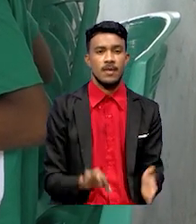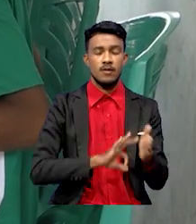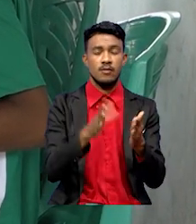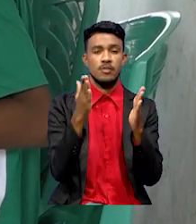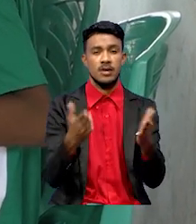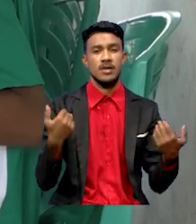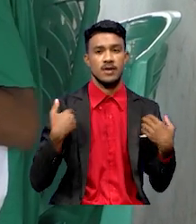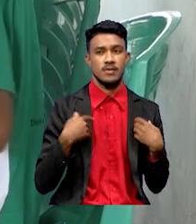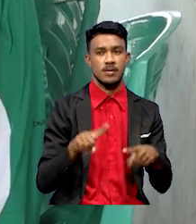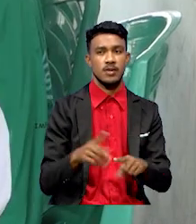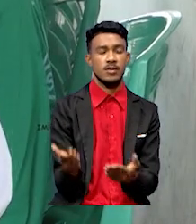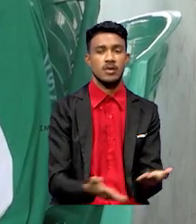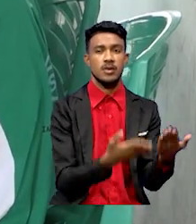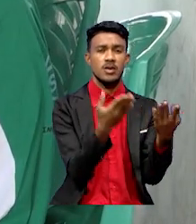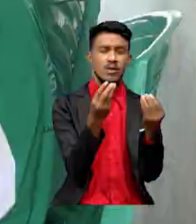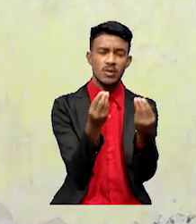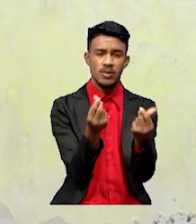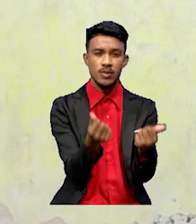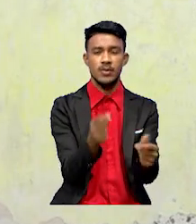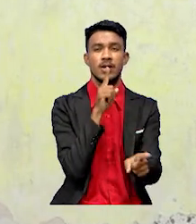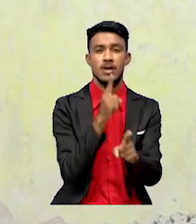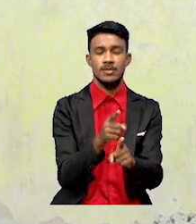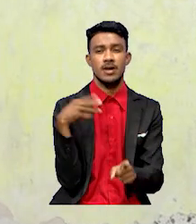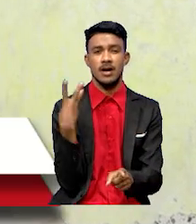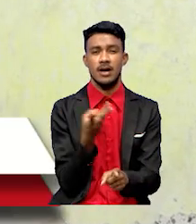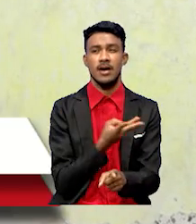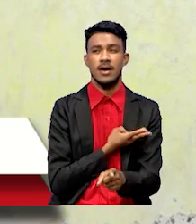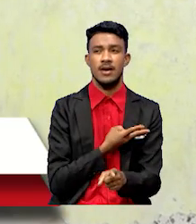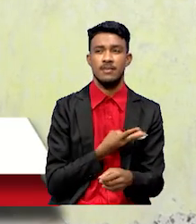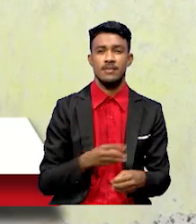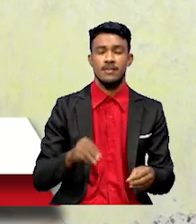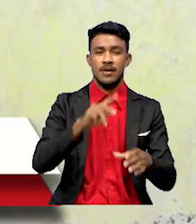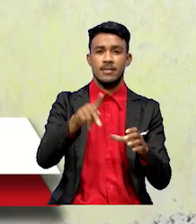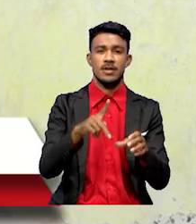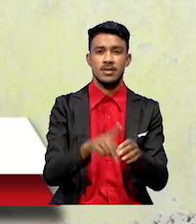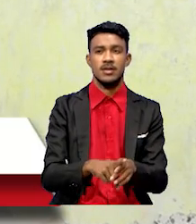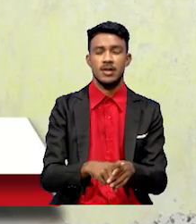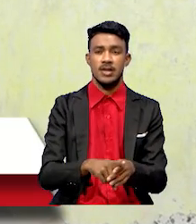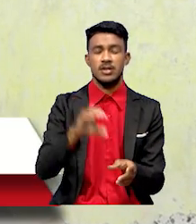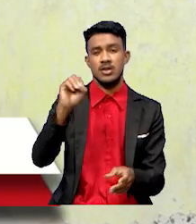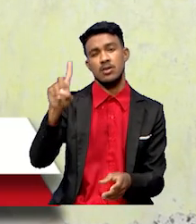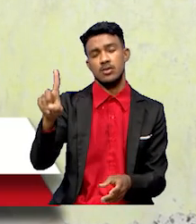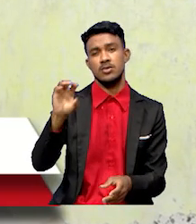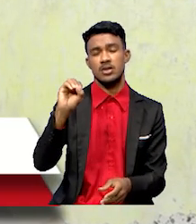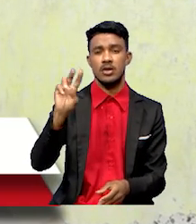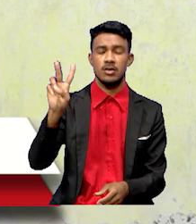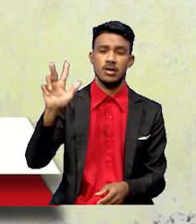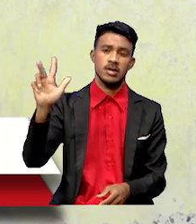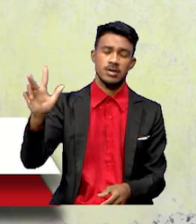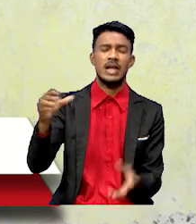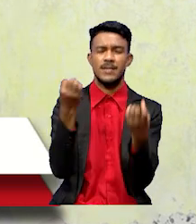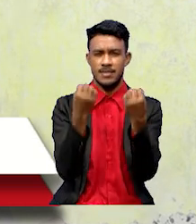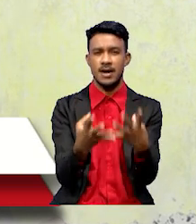hori mai formato ne tuan tebes. A mi prensa é mané, por exemplo, Hans Haunia 01 lá de um barak, 02 lá de um barak, 03 lá de um barak